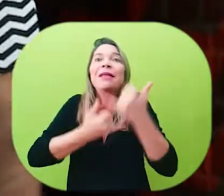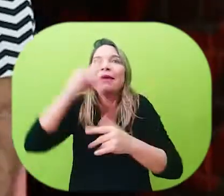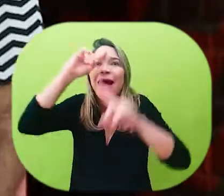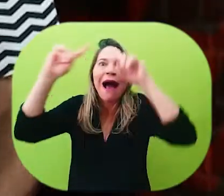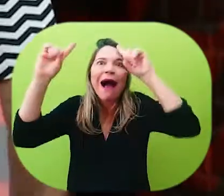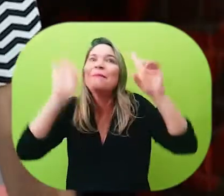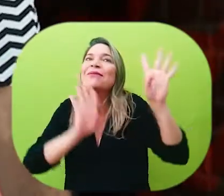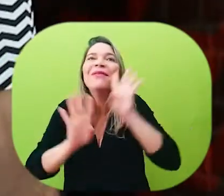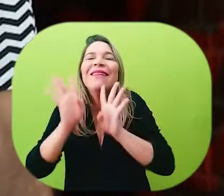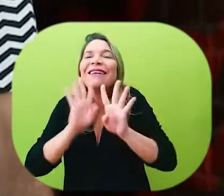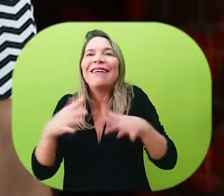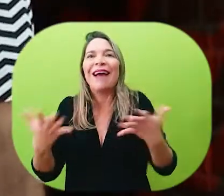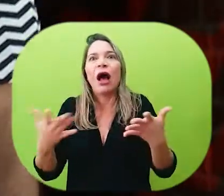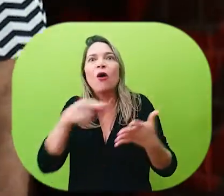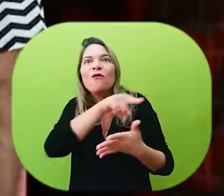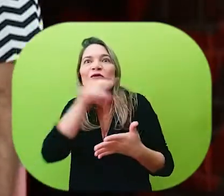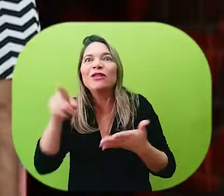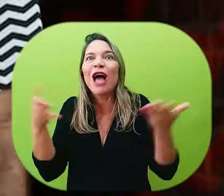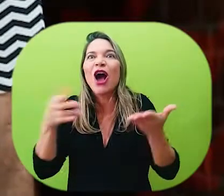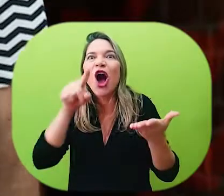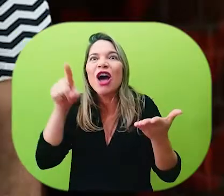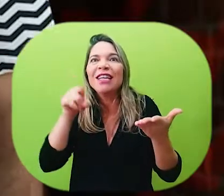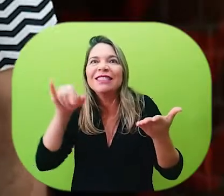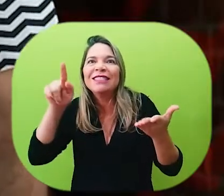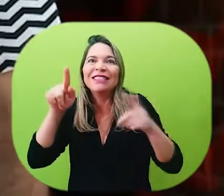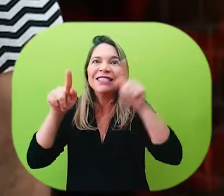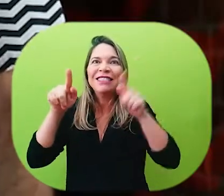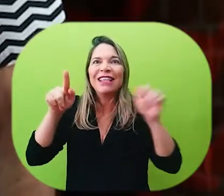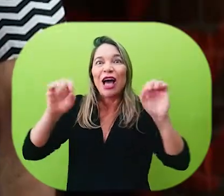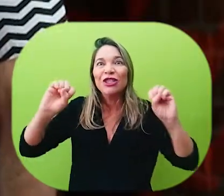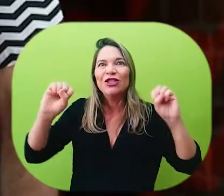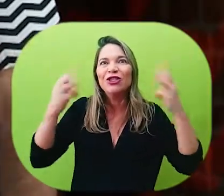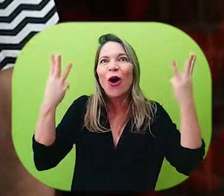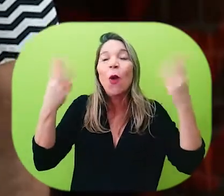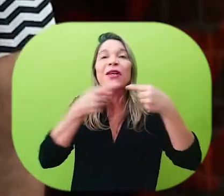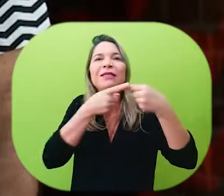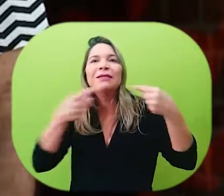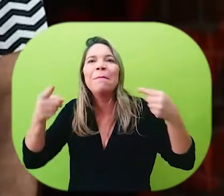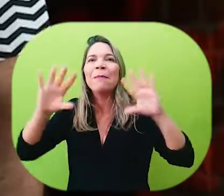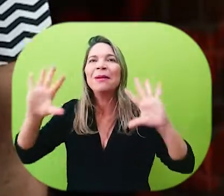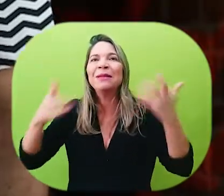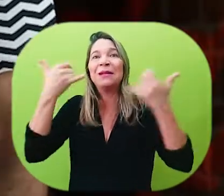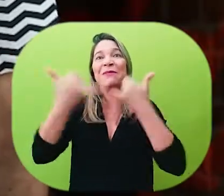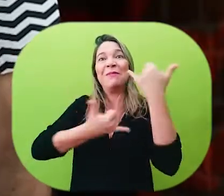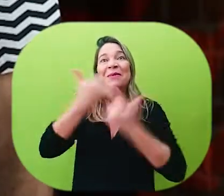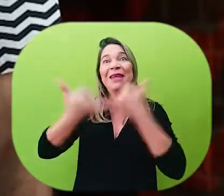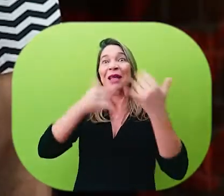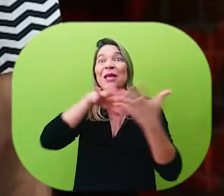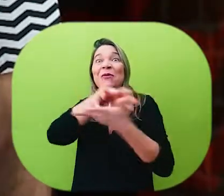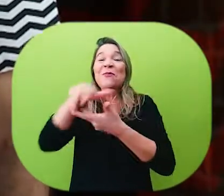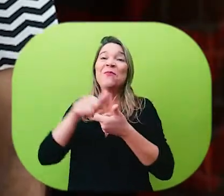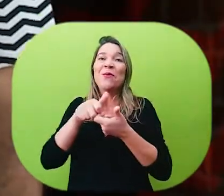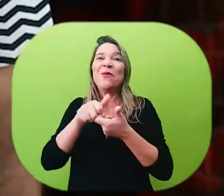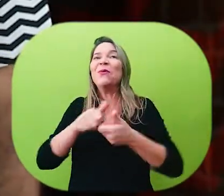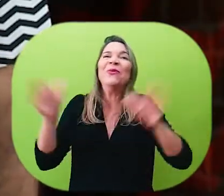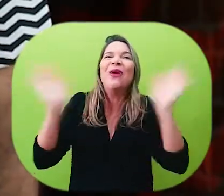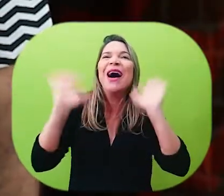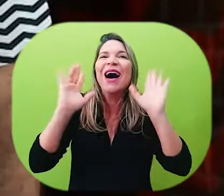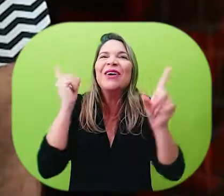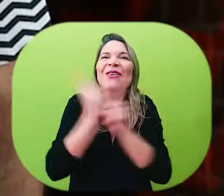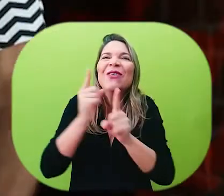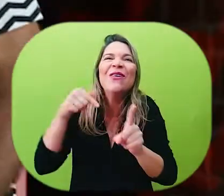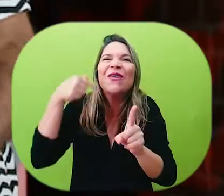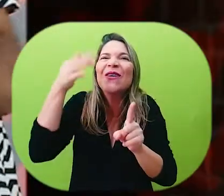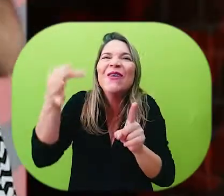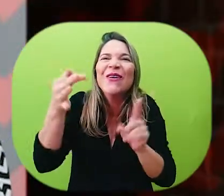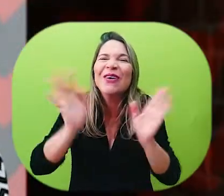Inventar é uma brincadeira muito legal. Você esteve no Zig Zag Show na Semana Mundial do Brincar. Até a